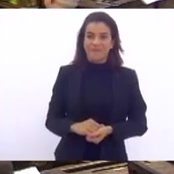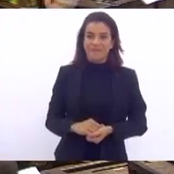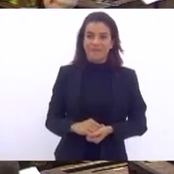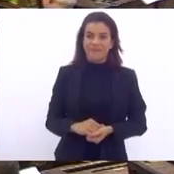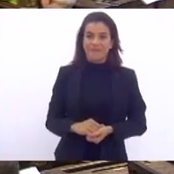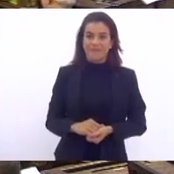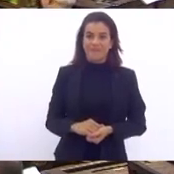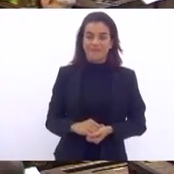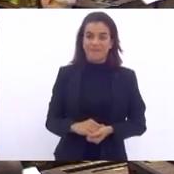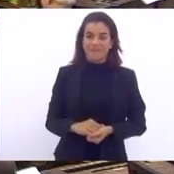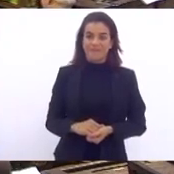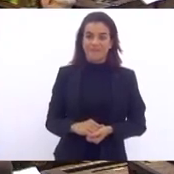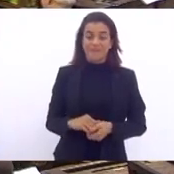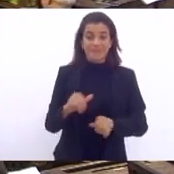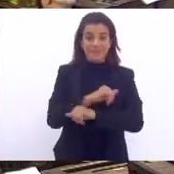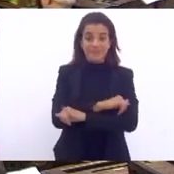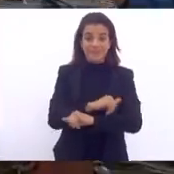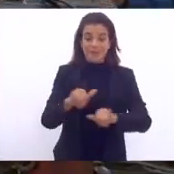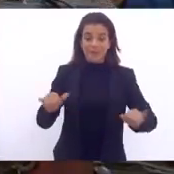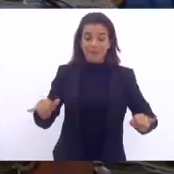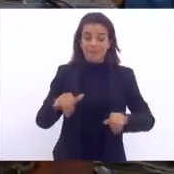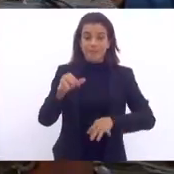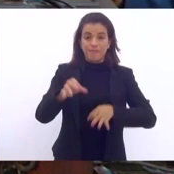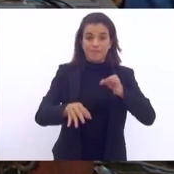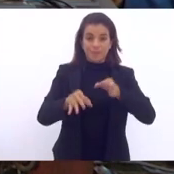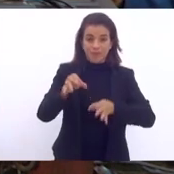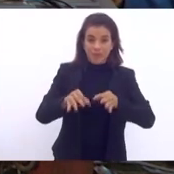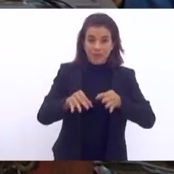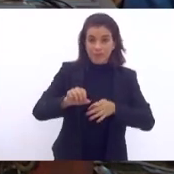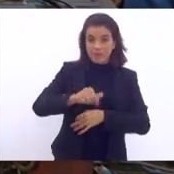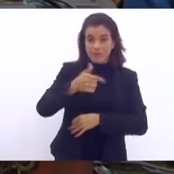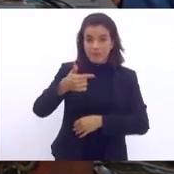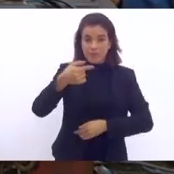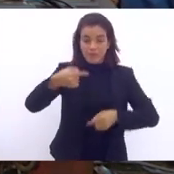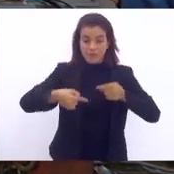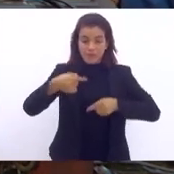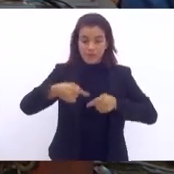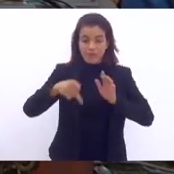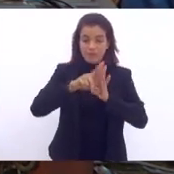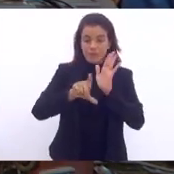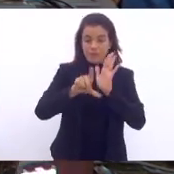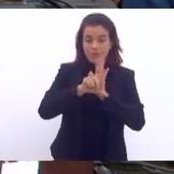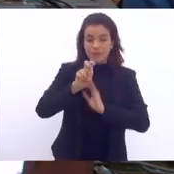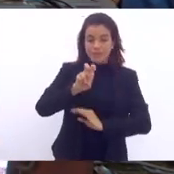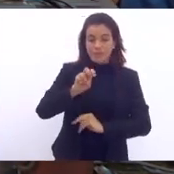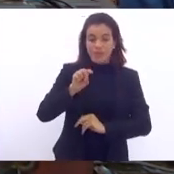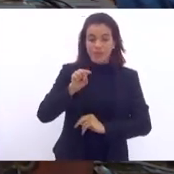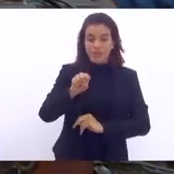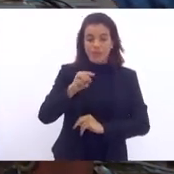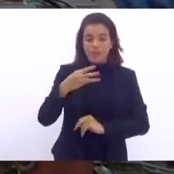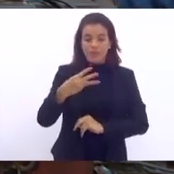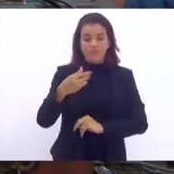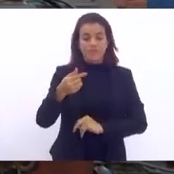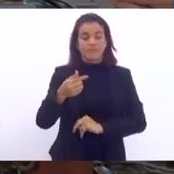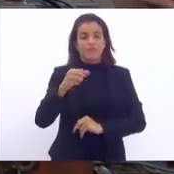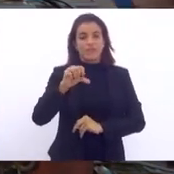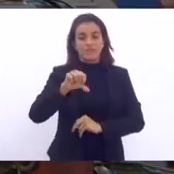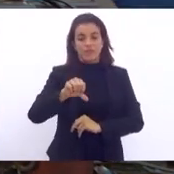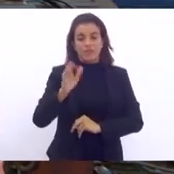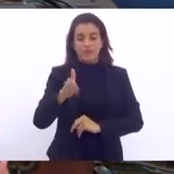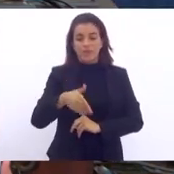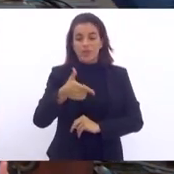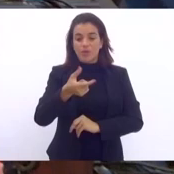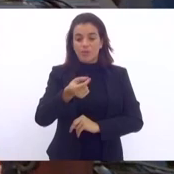Anuncio, em tramitação ordinária, em segunda discussão, projeto de lei número 5.379, de 22, de